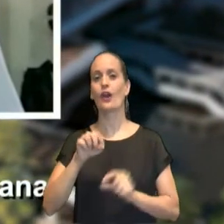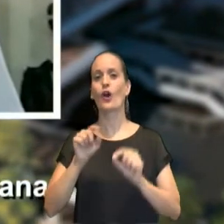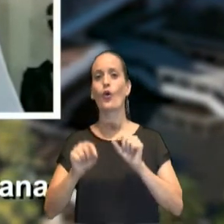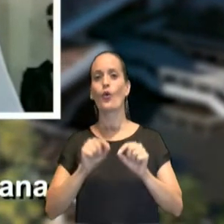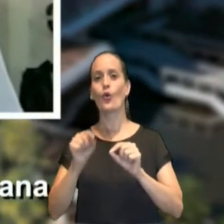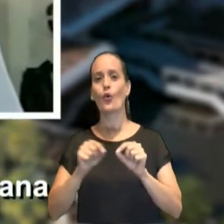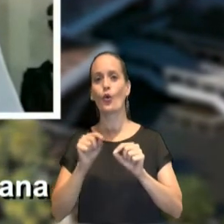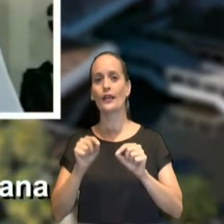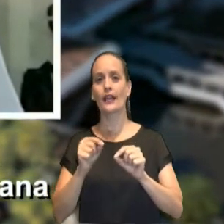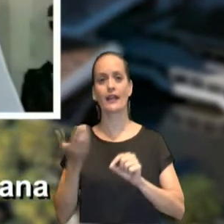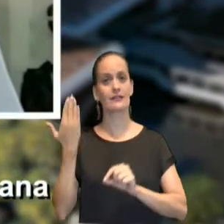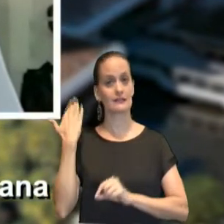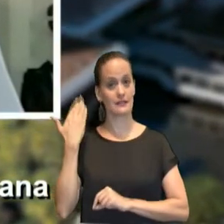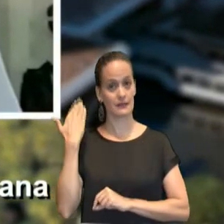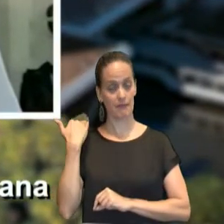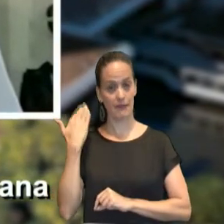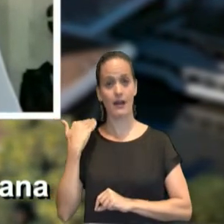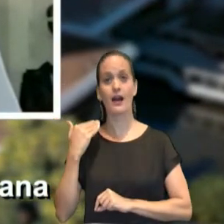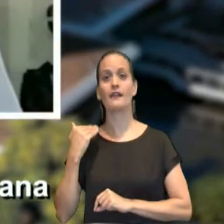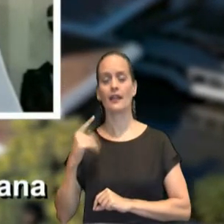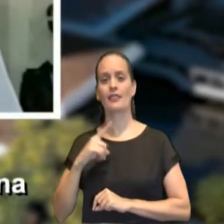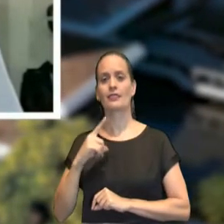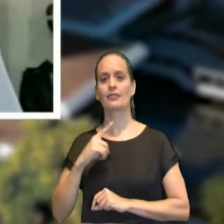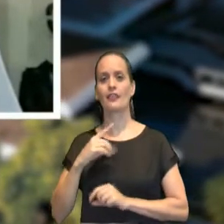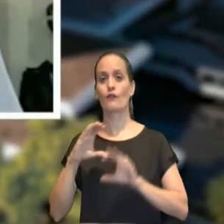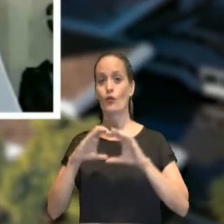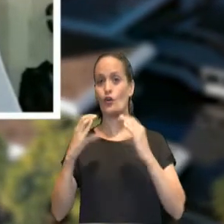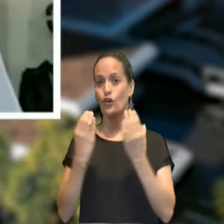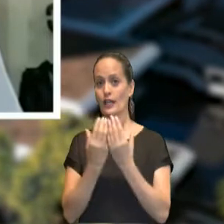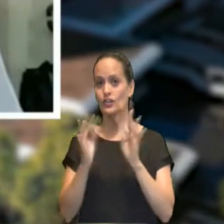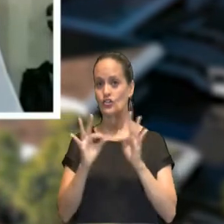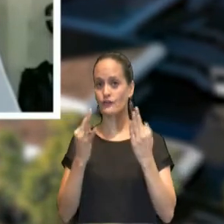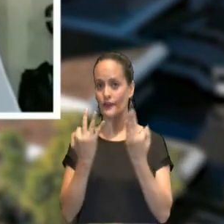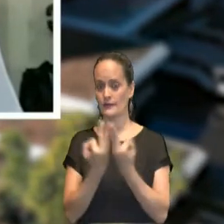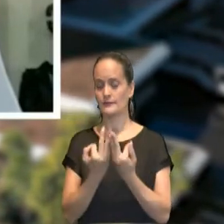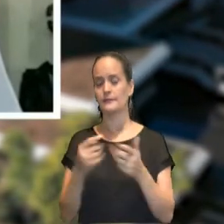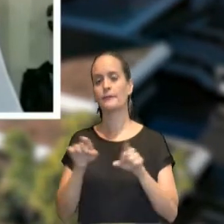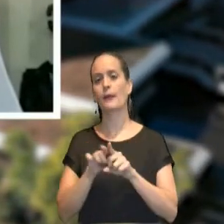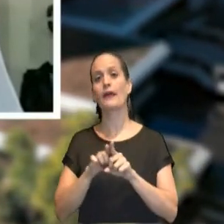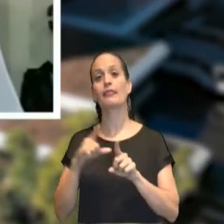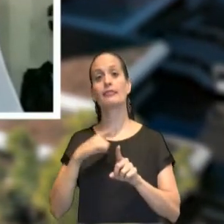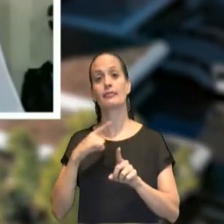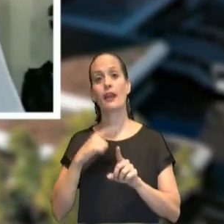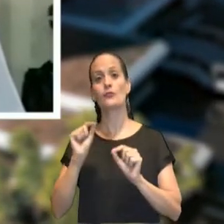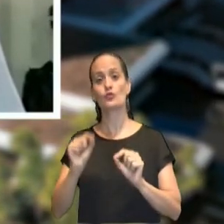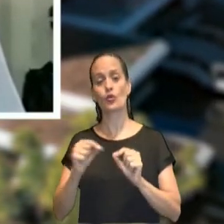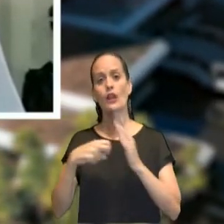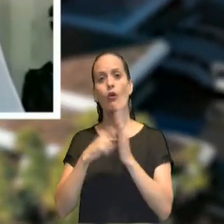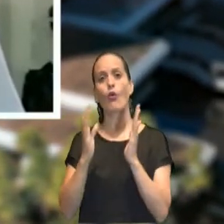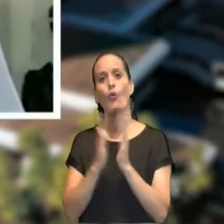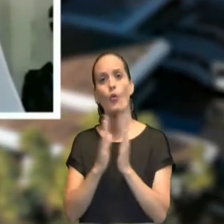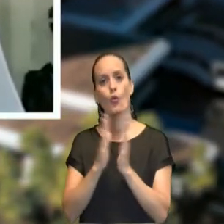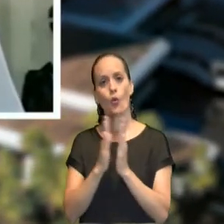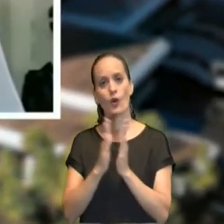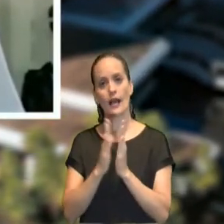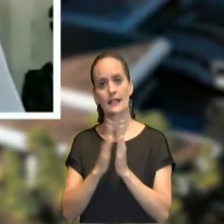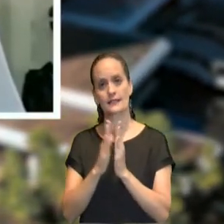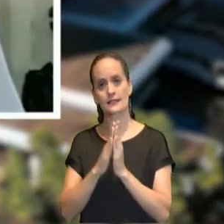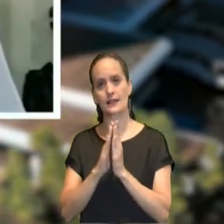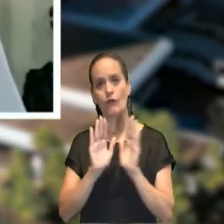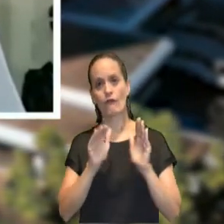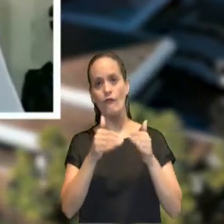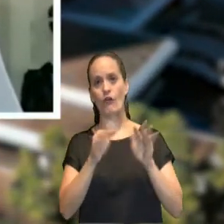ministração do pastor Vitor Valente. Temos também a campanha de oração pelas famílias, promovida pela Convenção